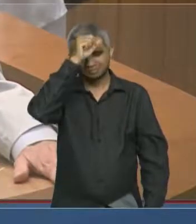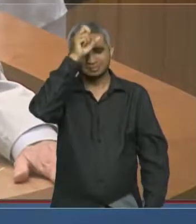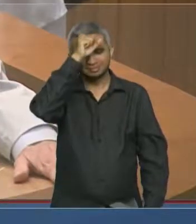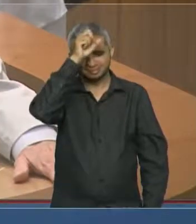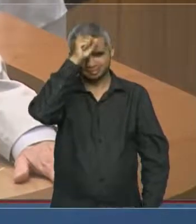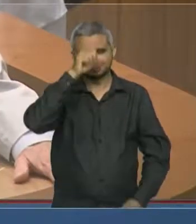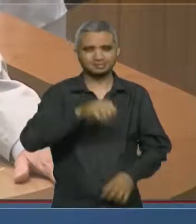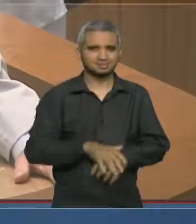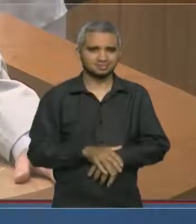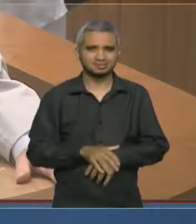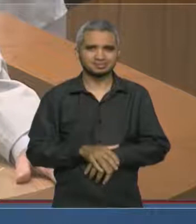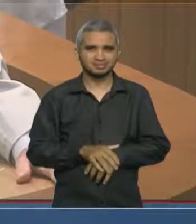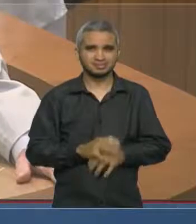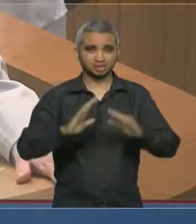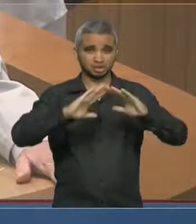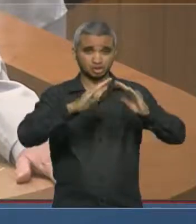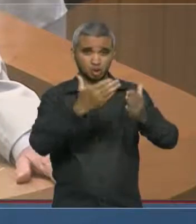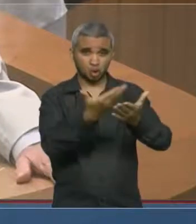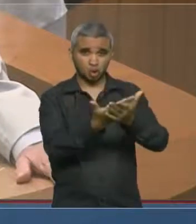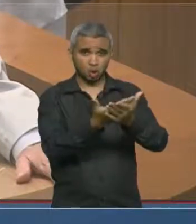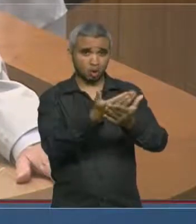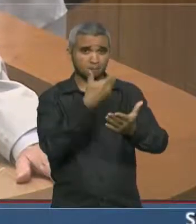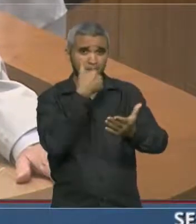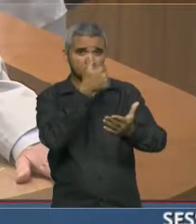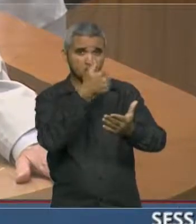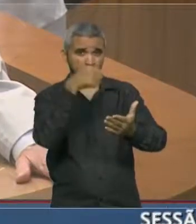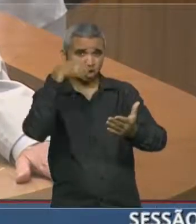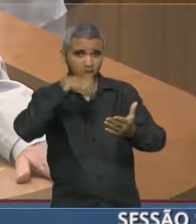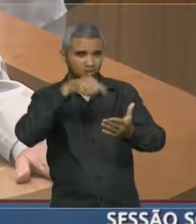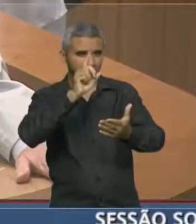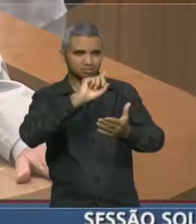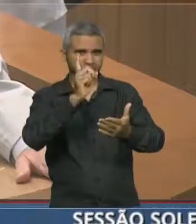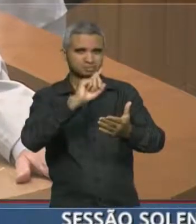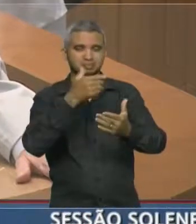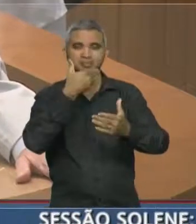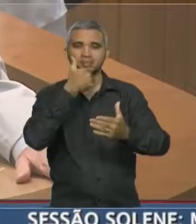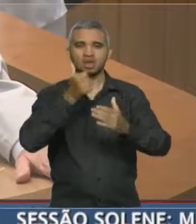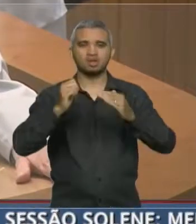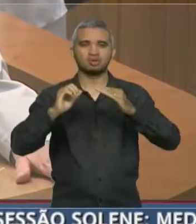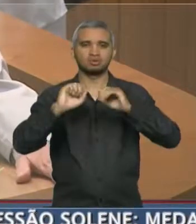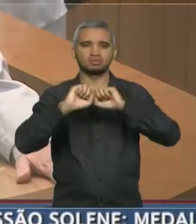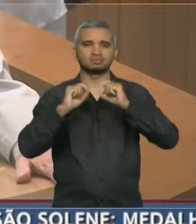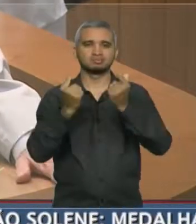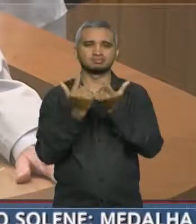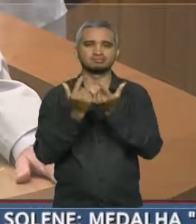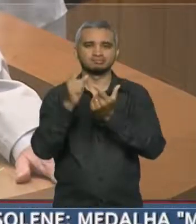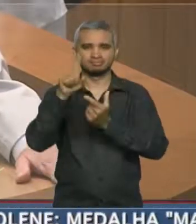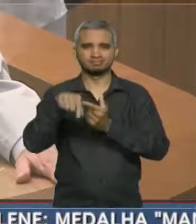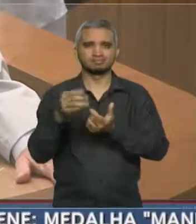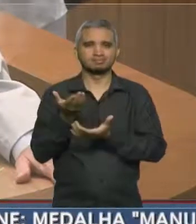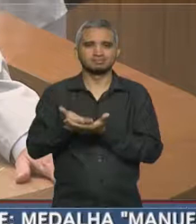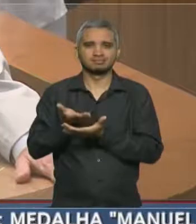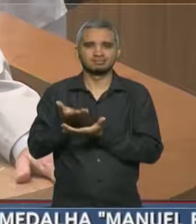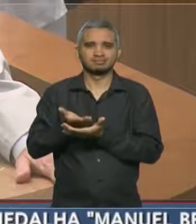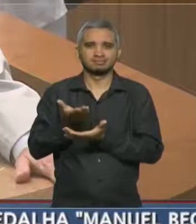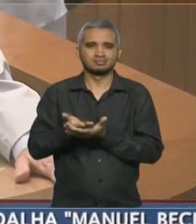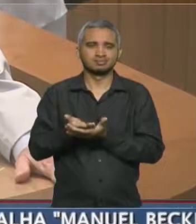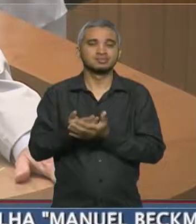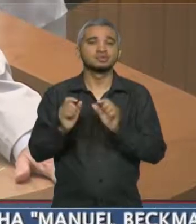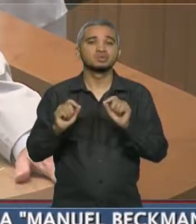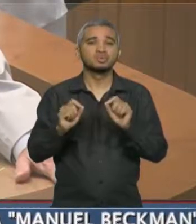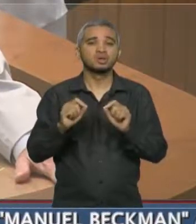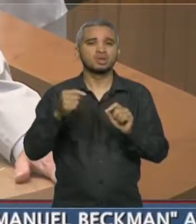ao meu ver, apesar de ter percorrido ao longo da vida o Liceu Maranhense, que foi para mim o início de